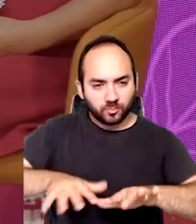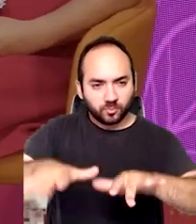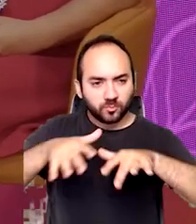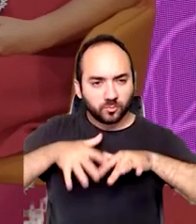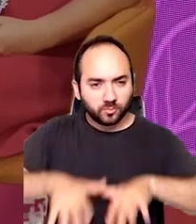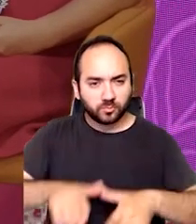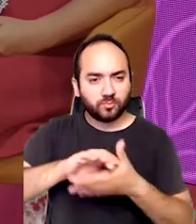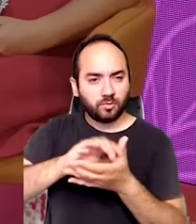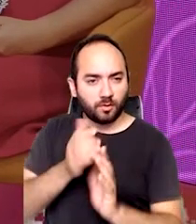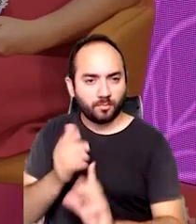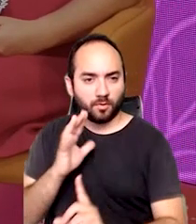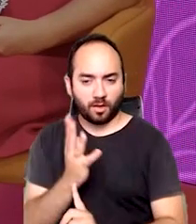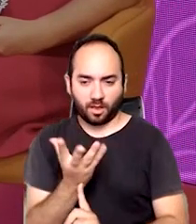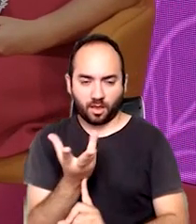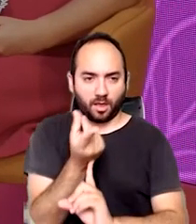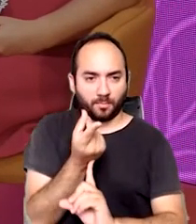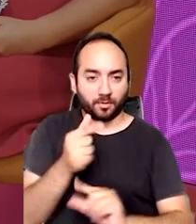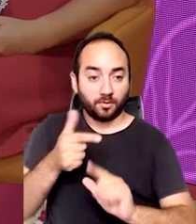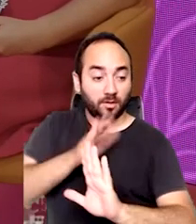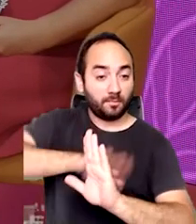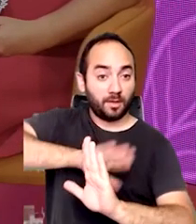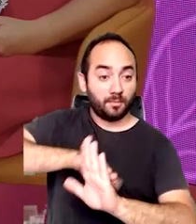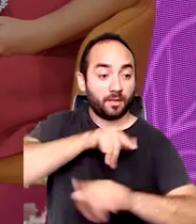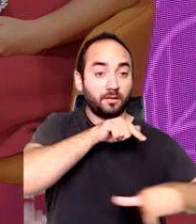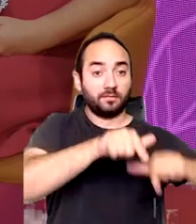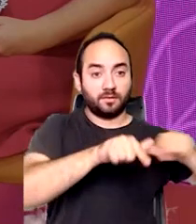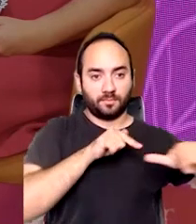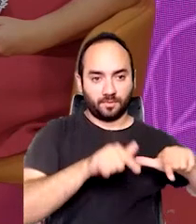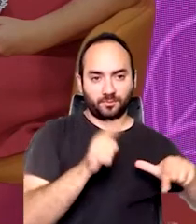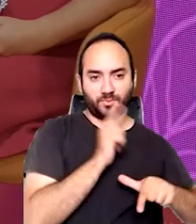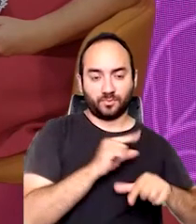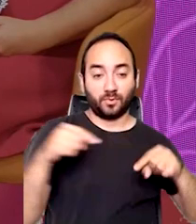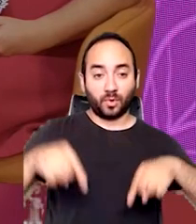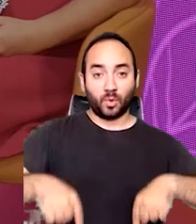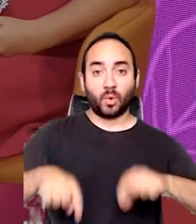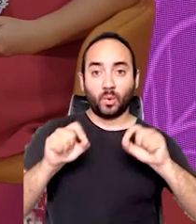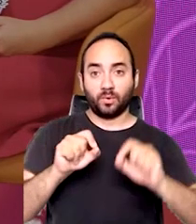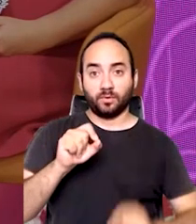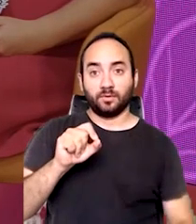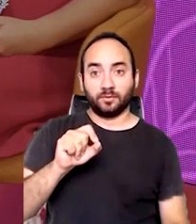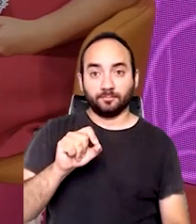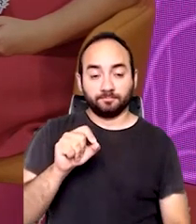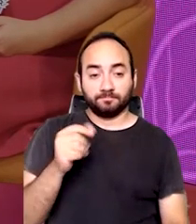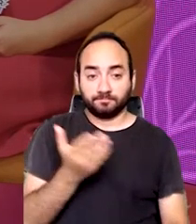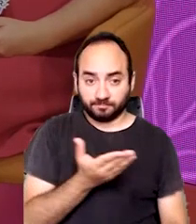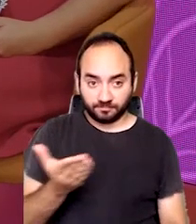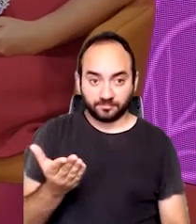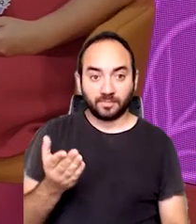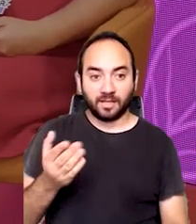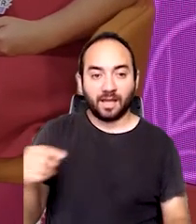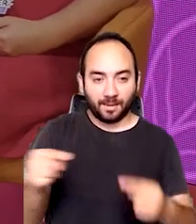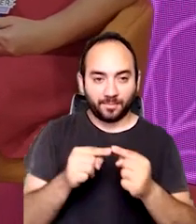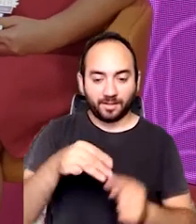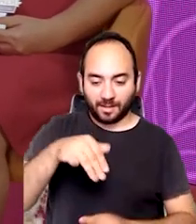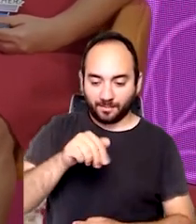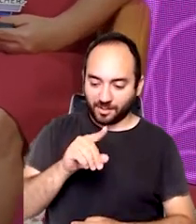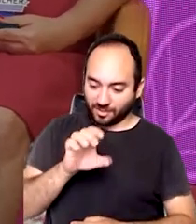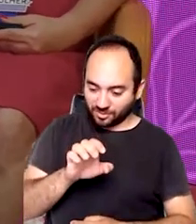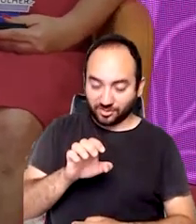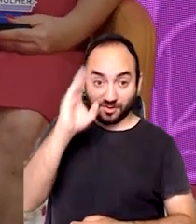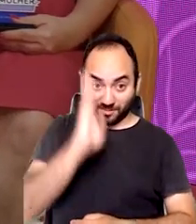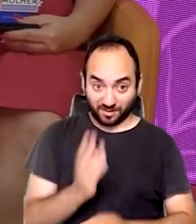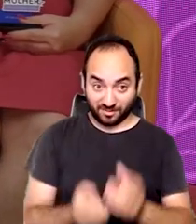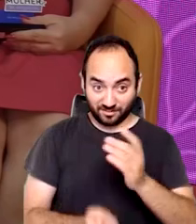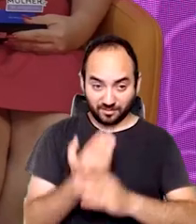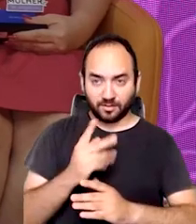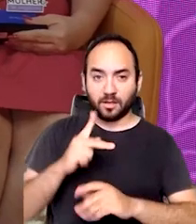costureiras bordadeiras artesãs por trás desse trabalho que hoje o me que é esse made em Brasil que a gente